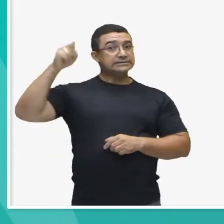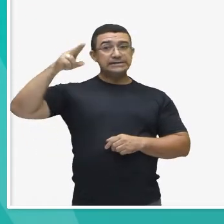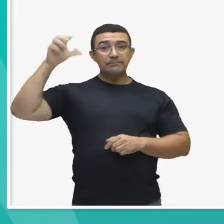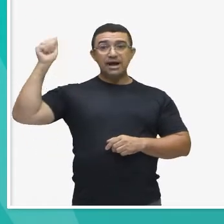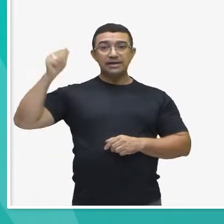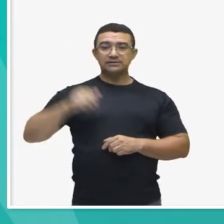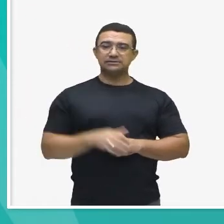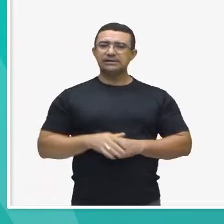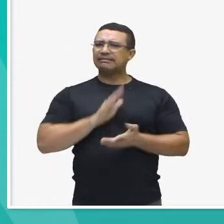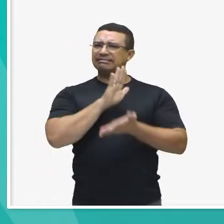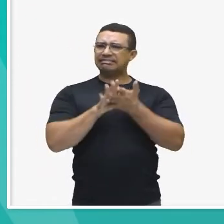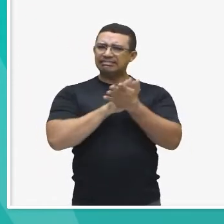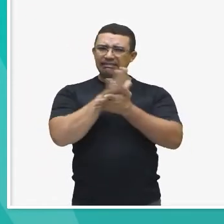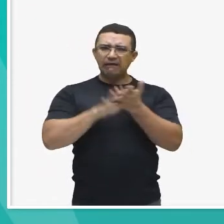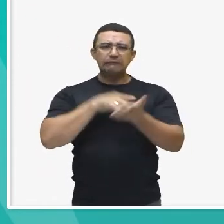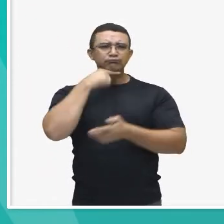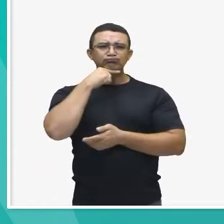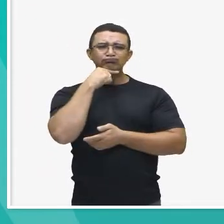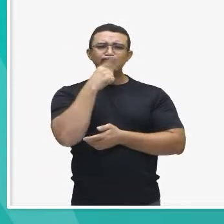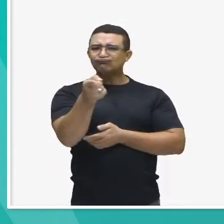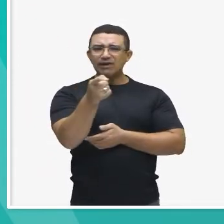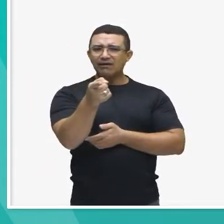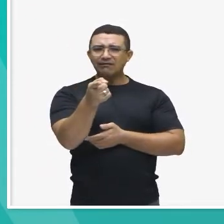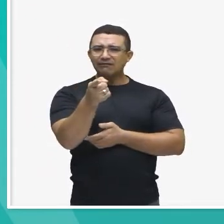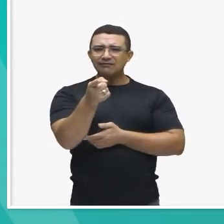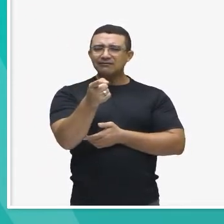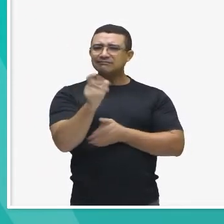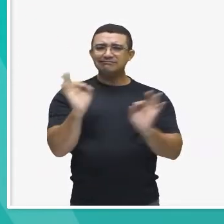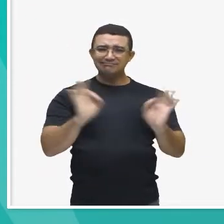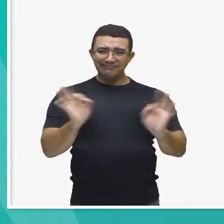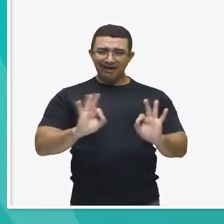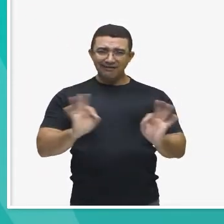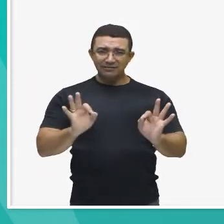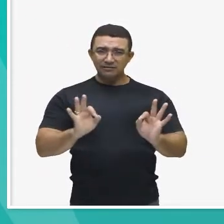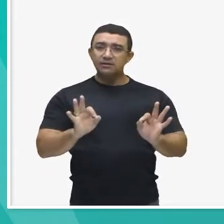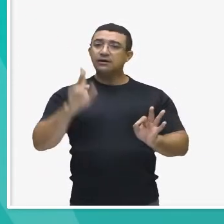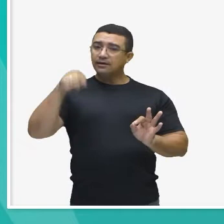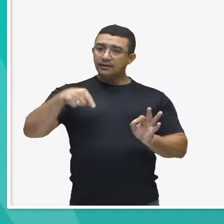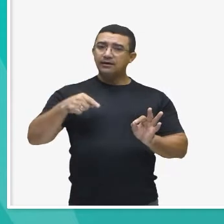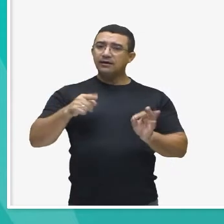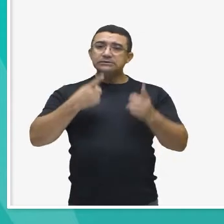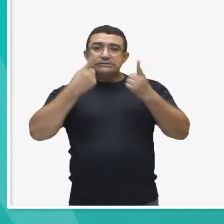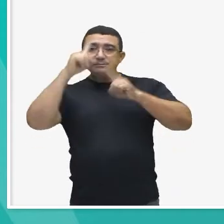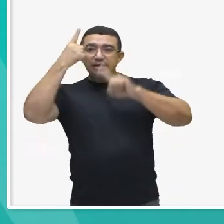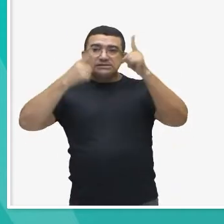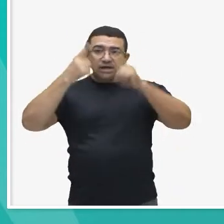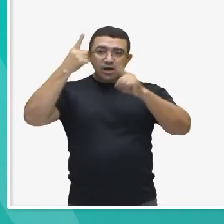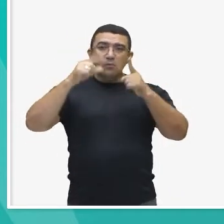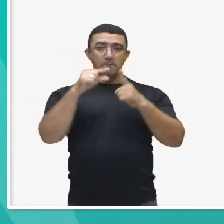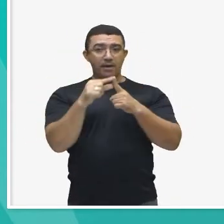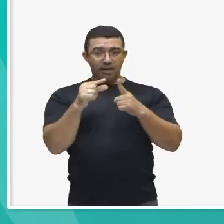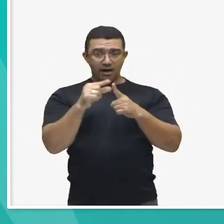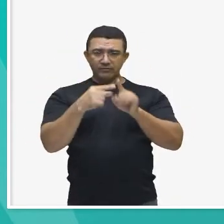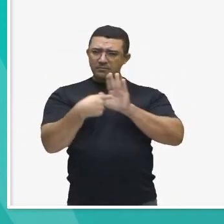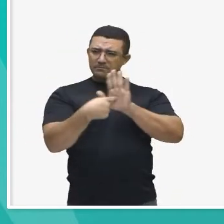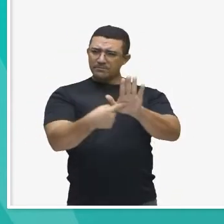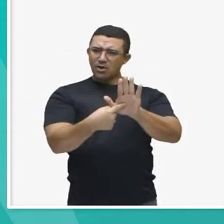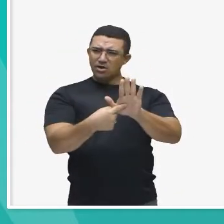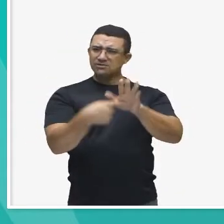jamais, nada, ninguém, nem, de modo algum. São expressões que dão ideia, né?